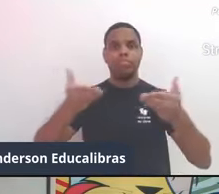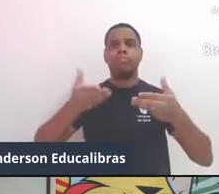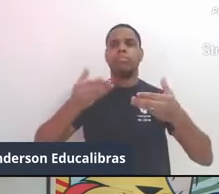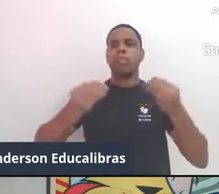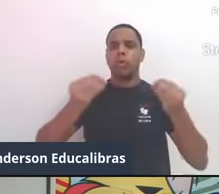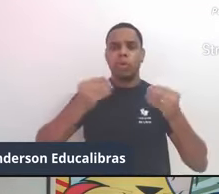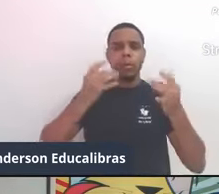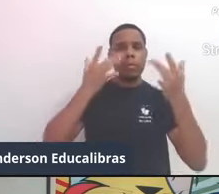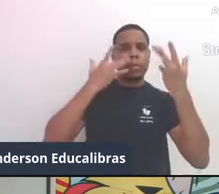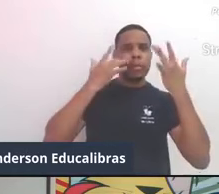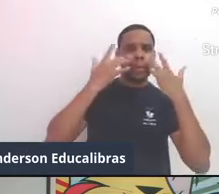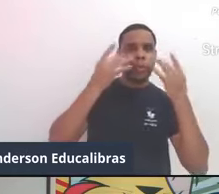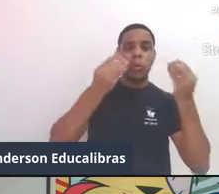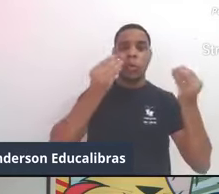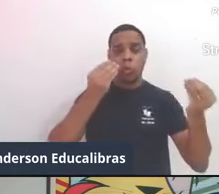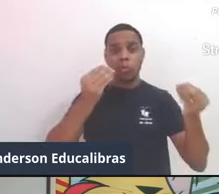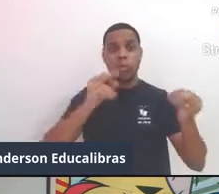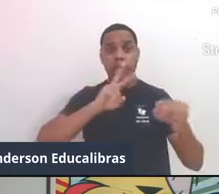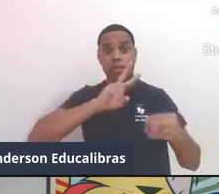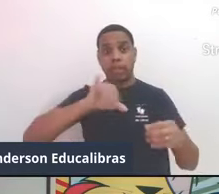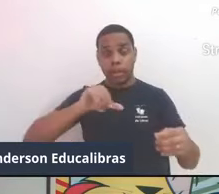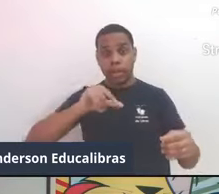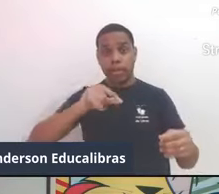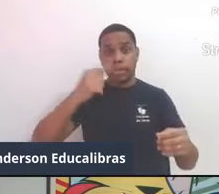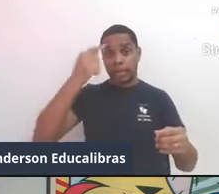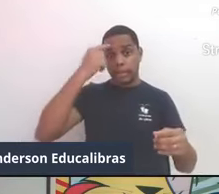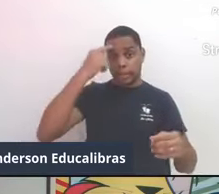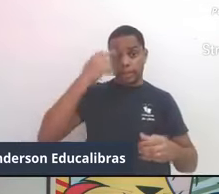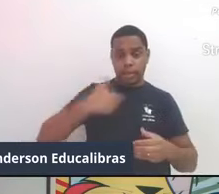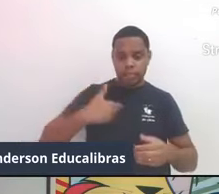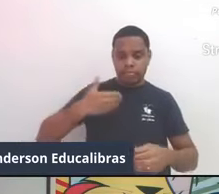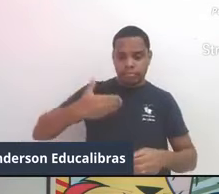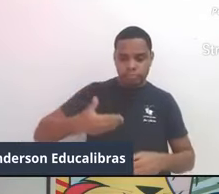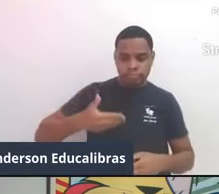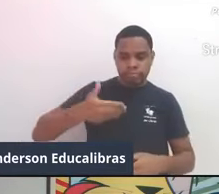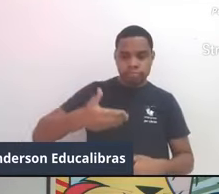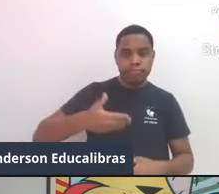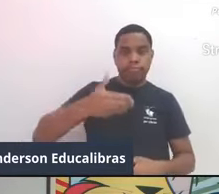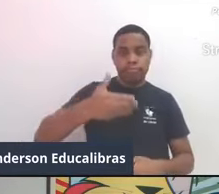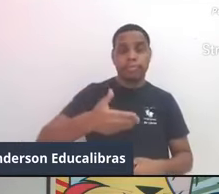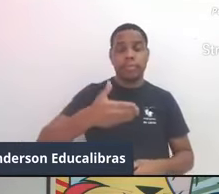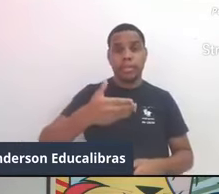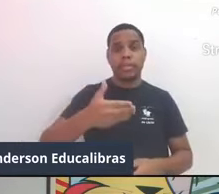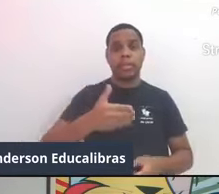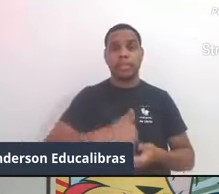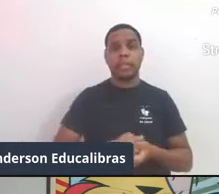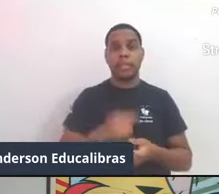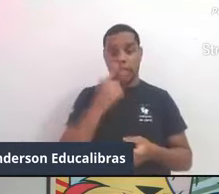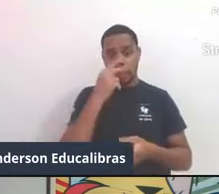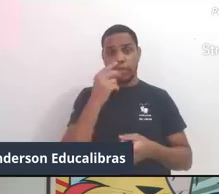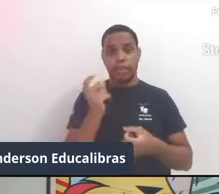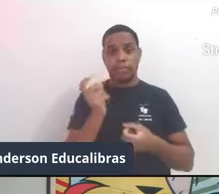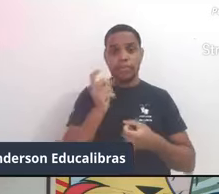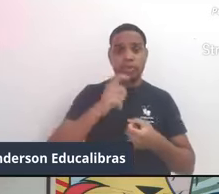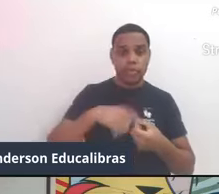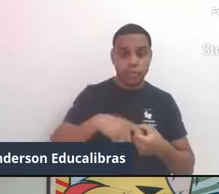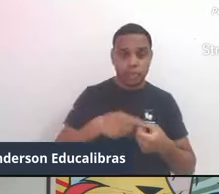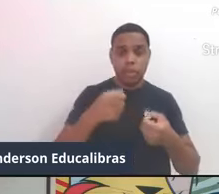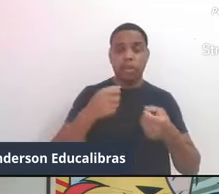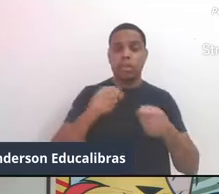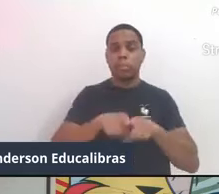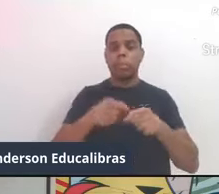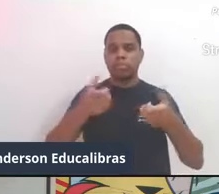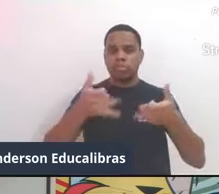de teatro, etc. Tudo isso vai vir, aos poucos, ser devidamente